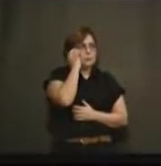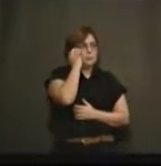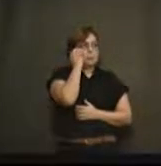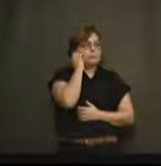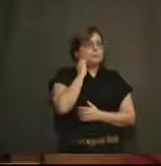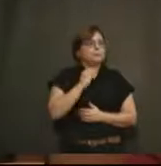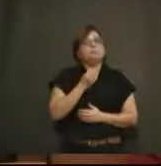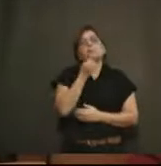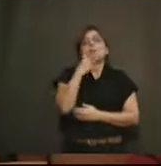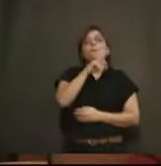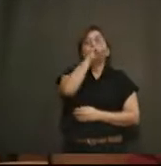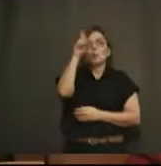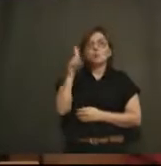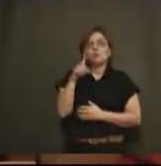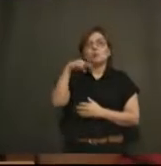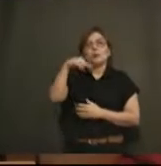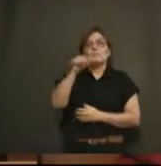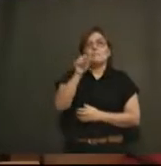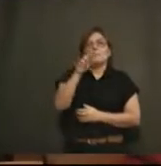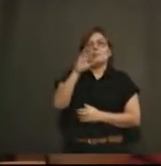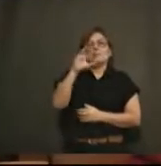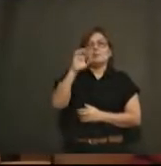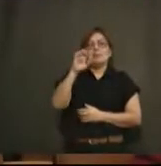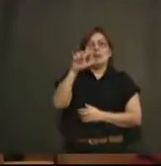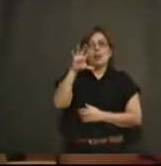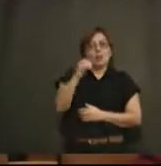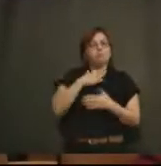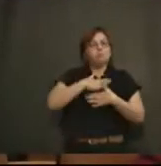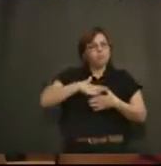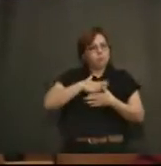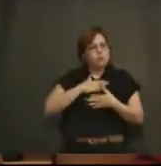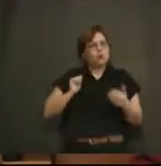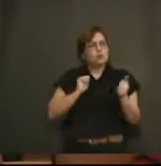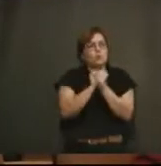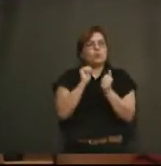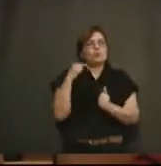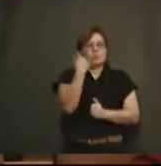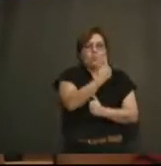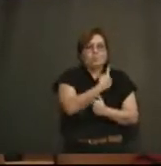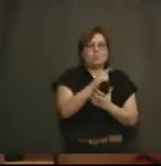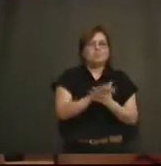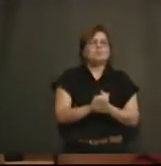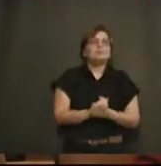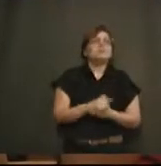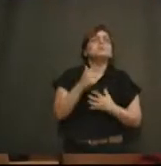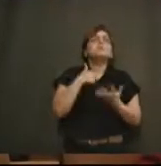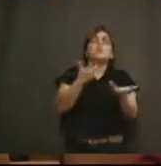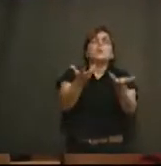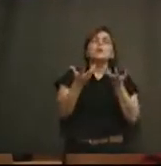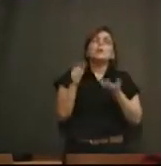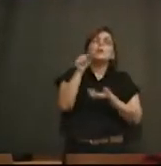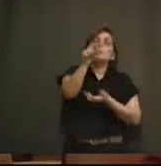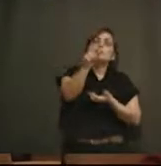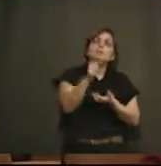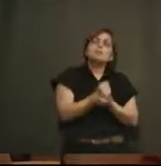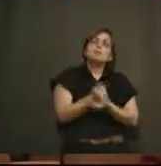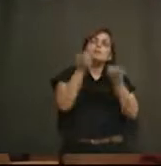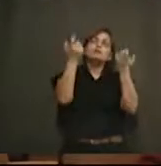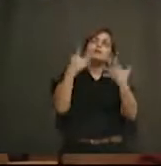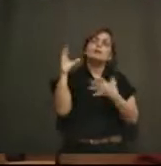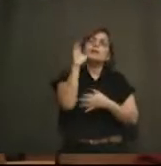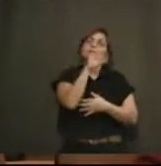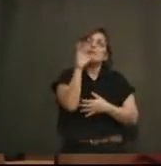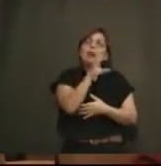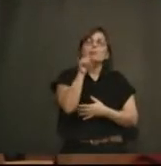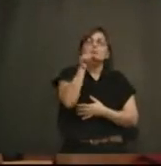Bom dia, Marcelo. É um prazer tê-lo aqui conosco. Bom dia. Eu queria que você falasse rapidamente, porque você falou